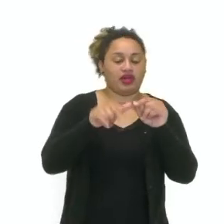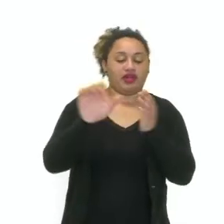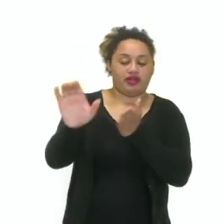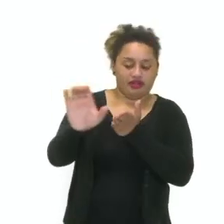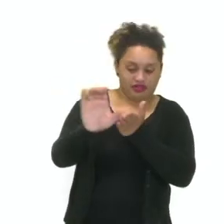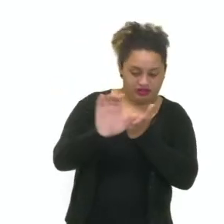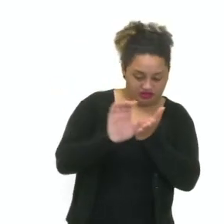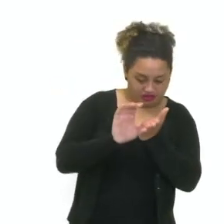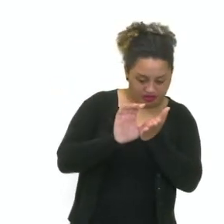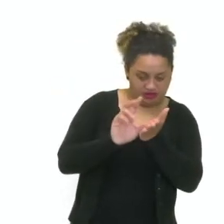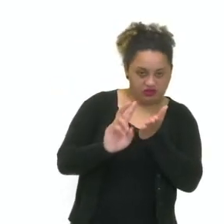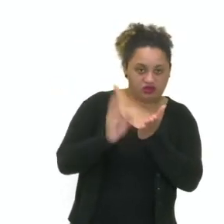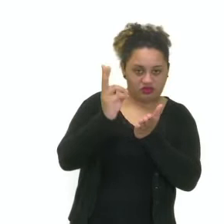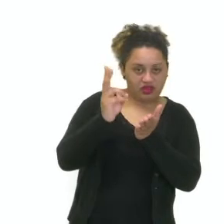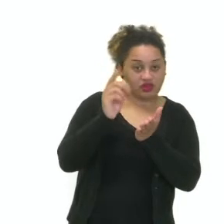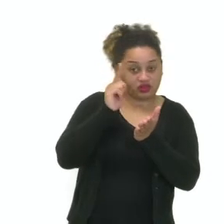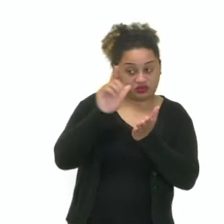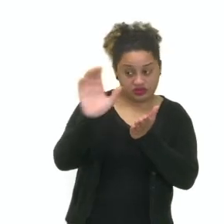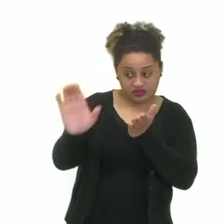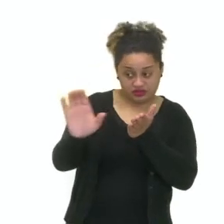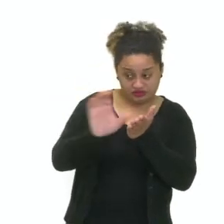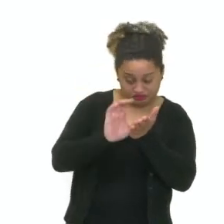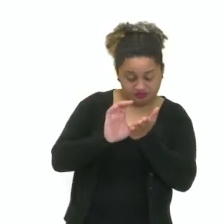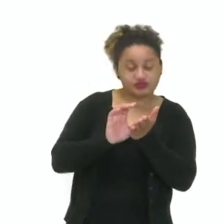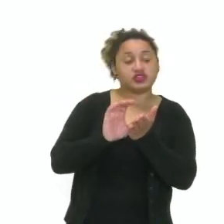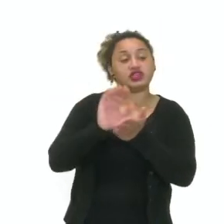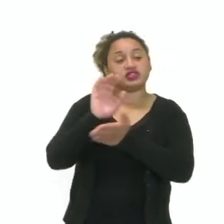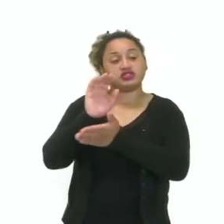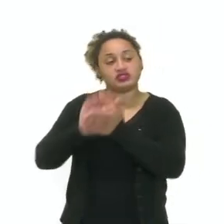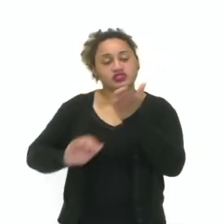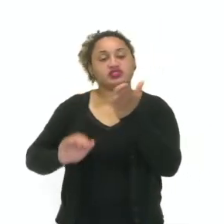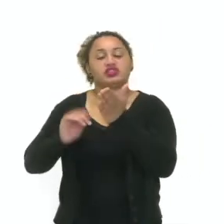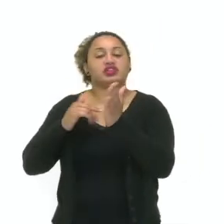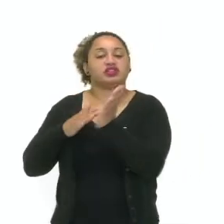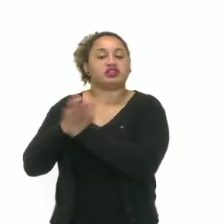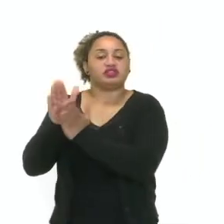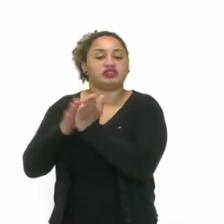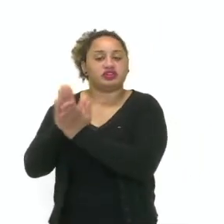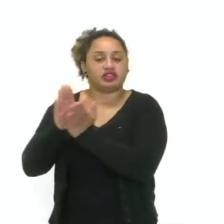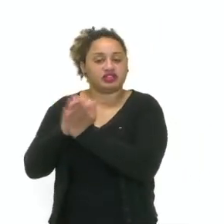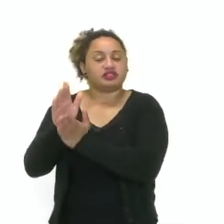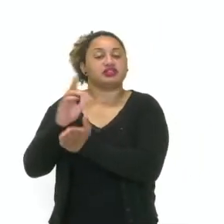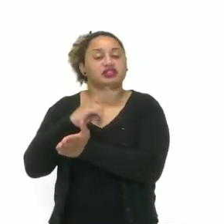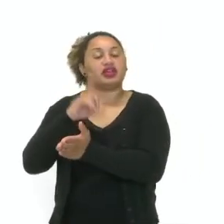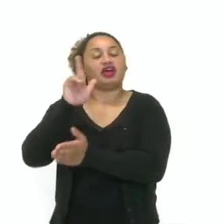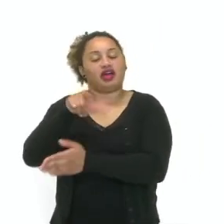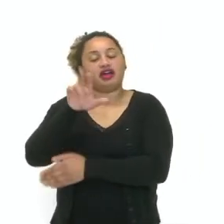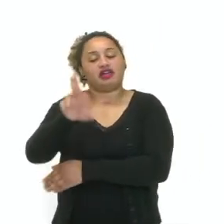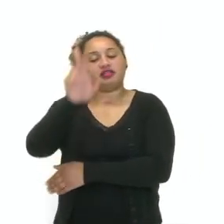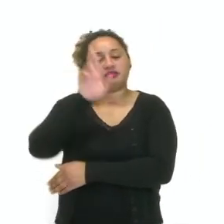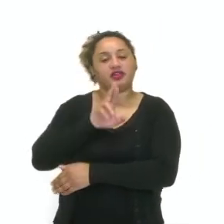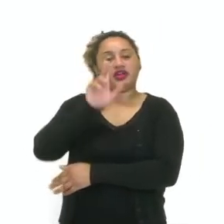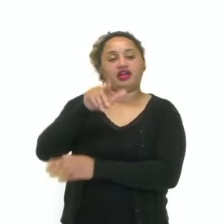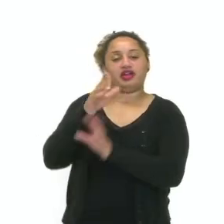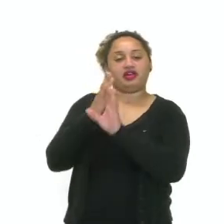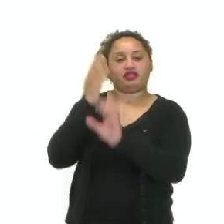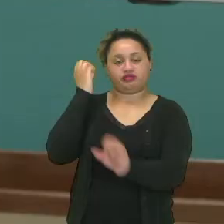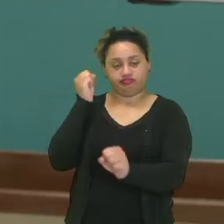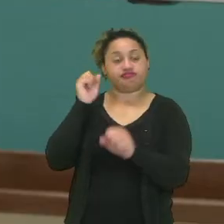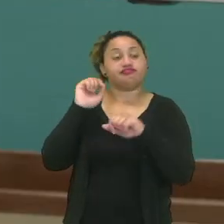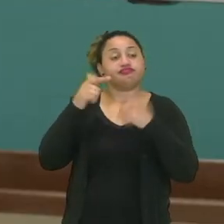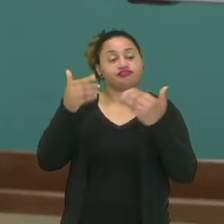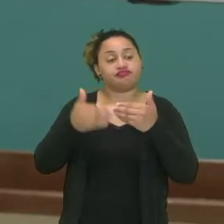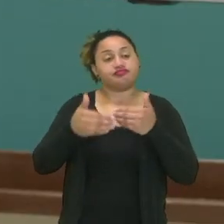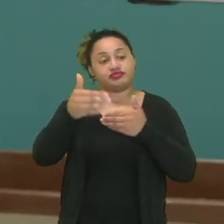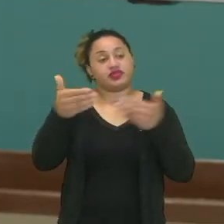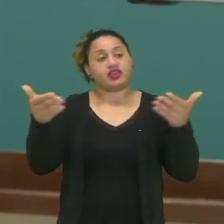a receita, a função receita, menos a função custo, vai dar a função lucro. E a partir daqui que a